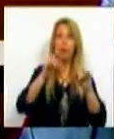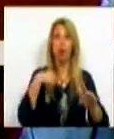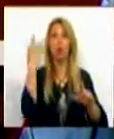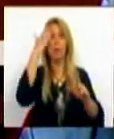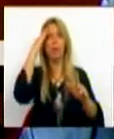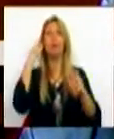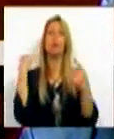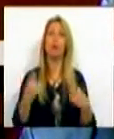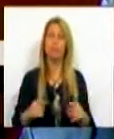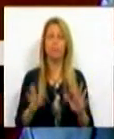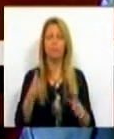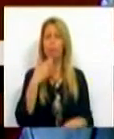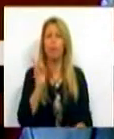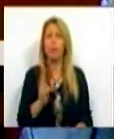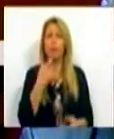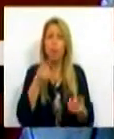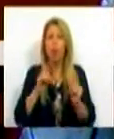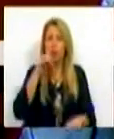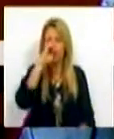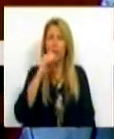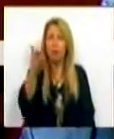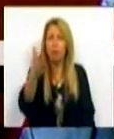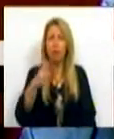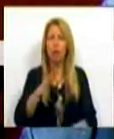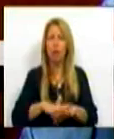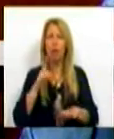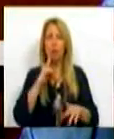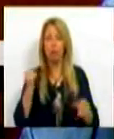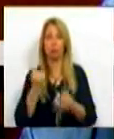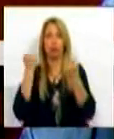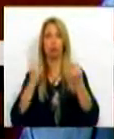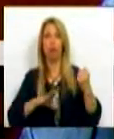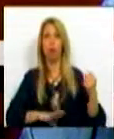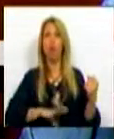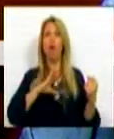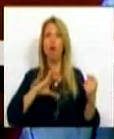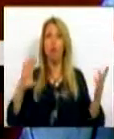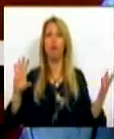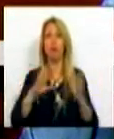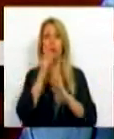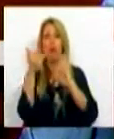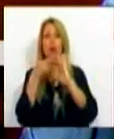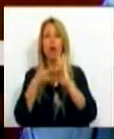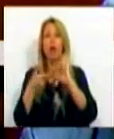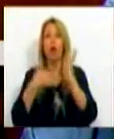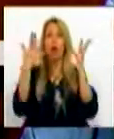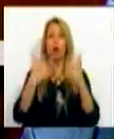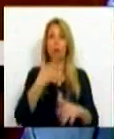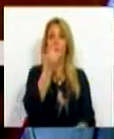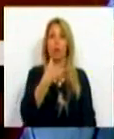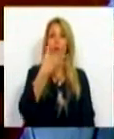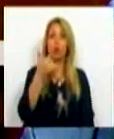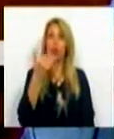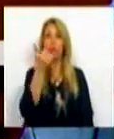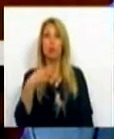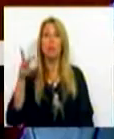pena relembrá-lo, Sr. Deputado, dos choques de confiança que foram introduzidos nos orçamentos de 2012 e 2013 e que